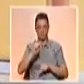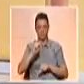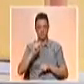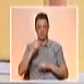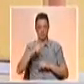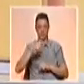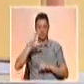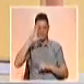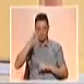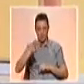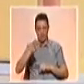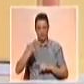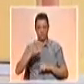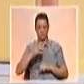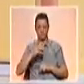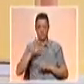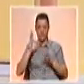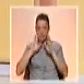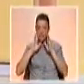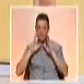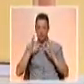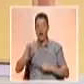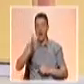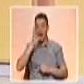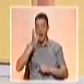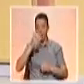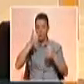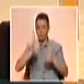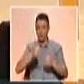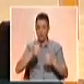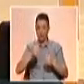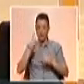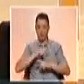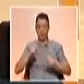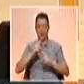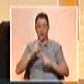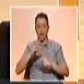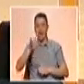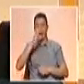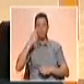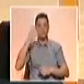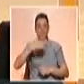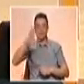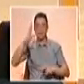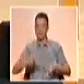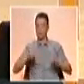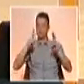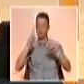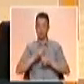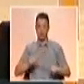já da escassez e a Cristina chamava a atenção para isso, atenção que a água é um bem escasso, não vamos ter sempre água à nossa